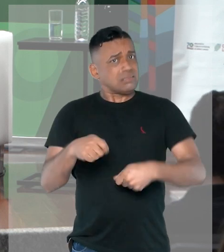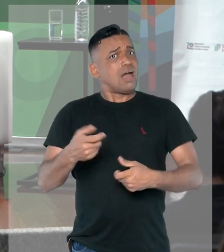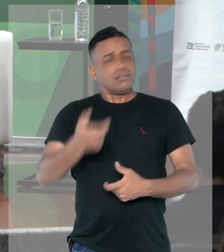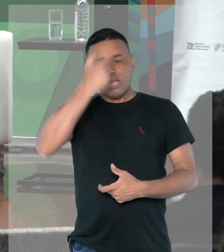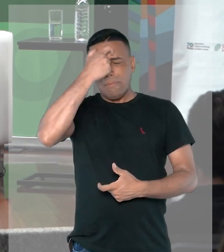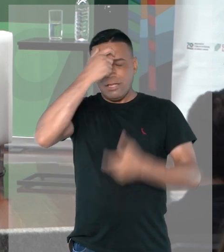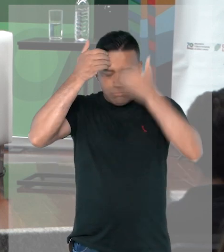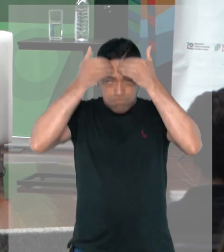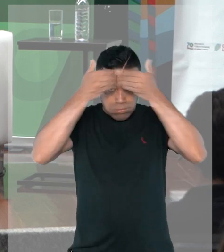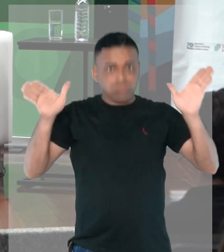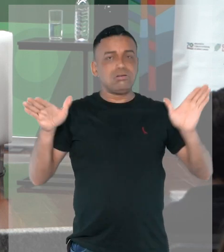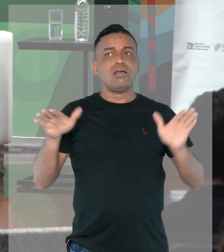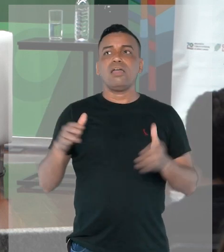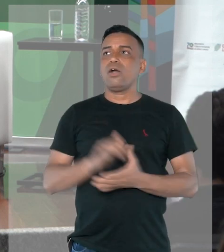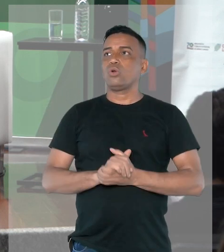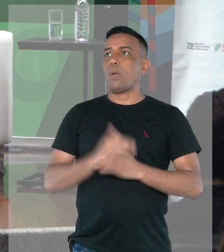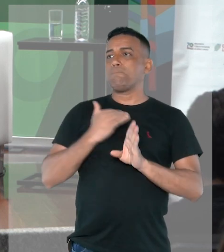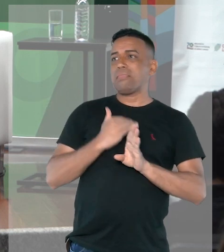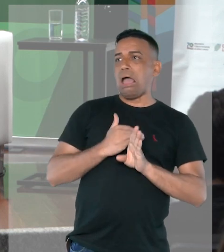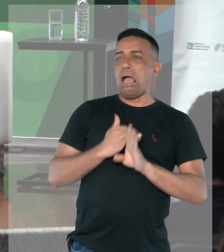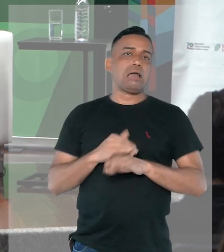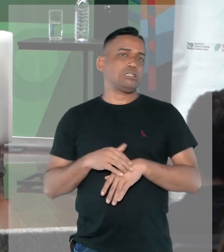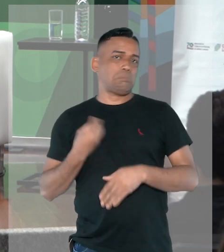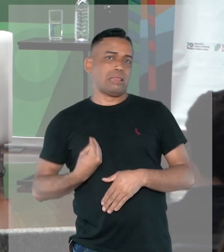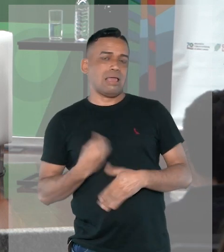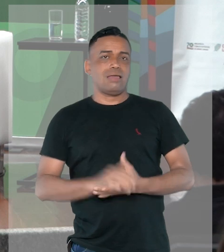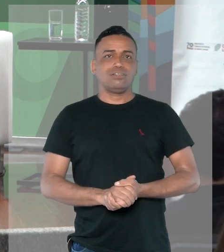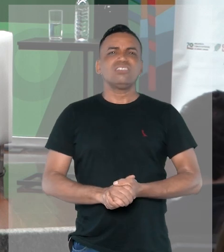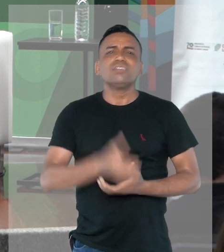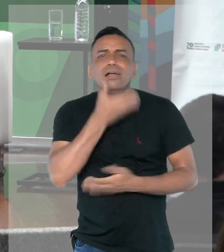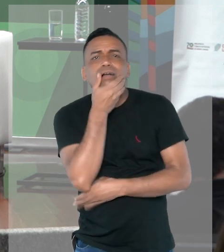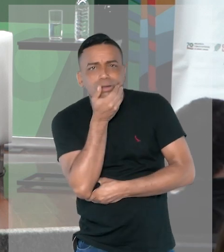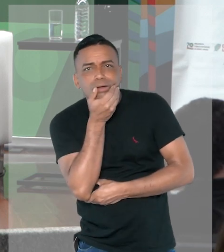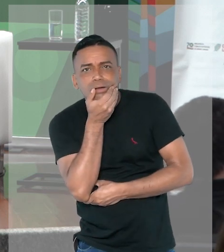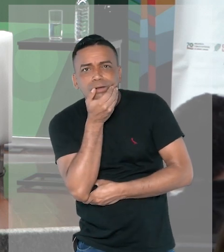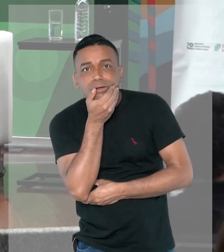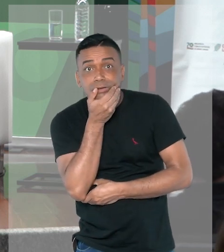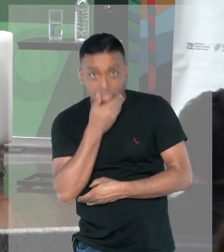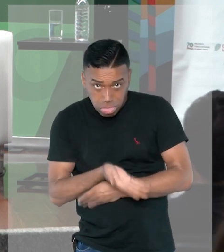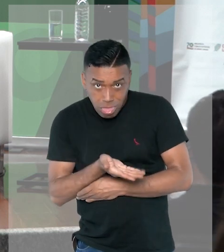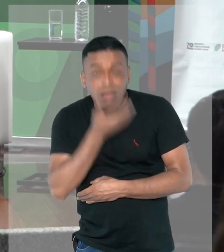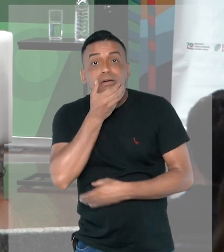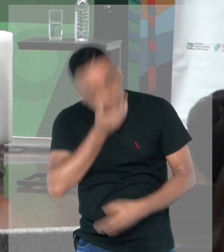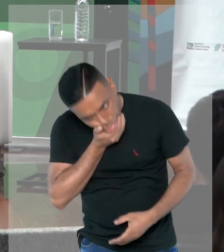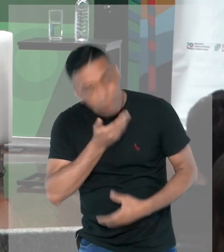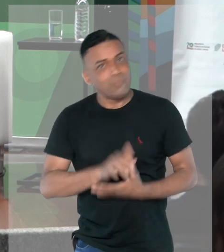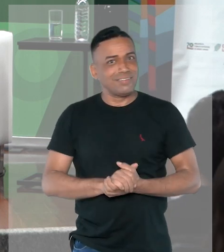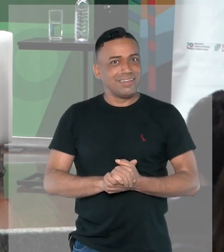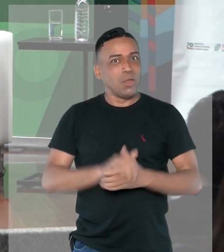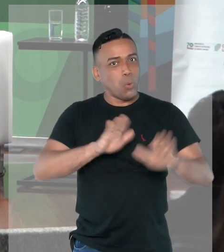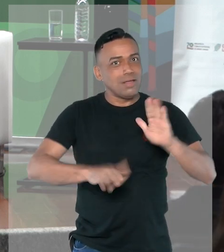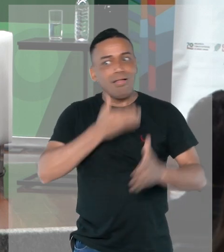mente. Não estou dividido, não estou partido, não estou... Está com a mãozinha na carinha porque vai cair a cabeça? Está quase